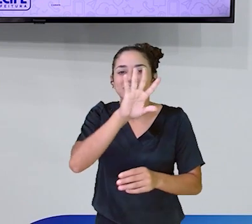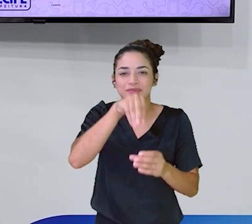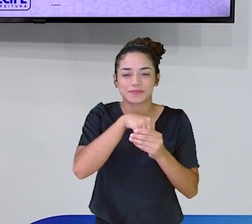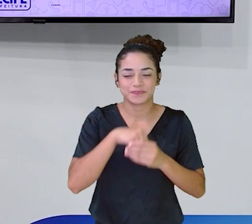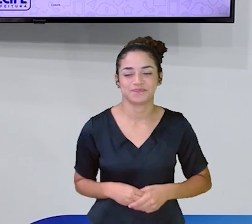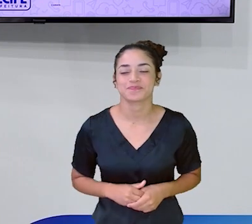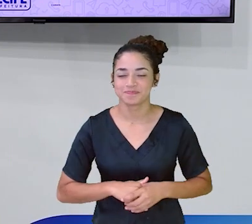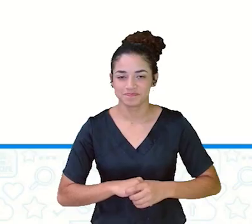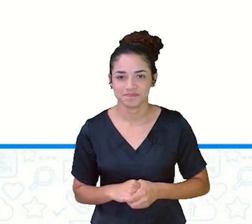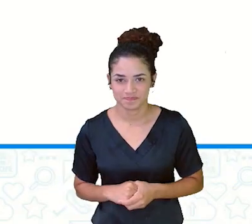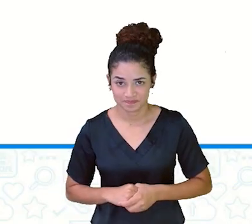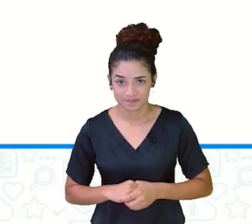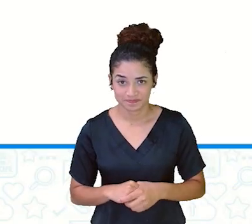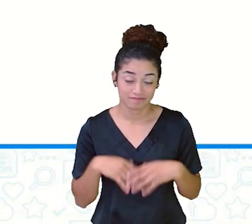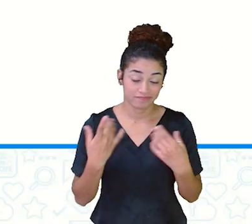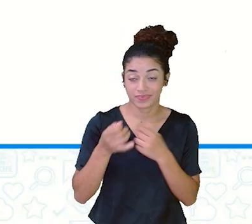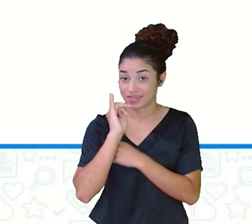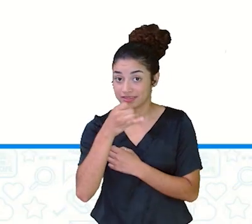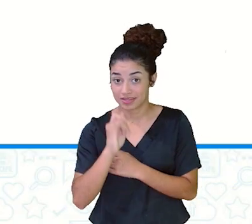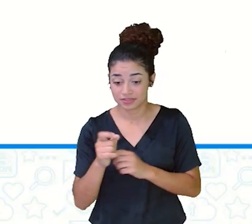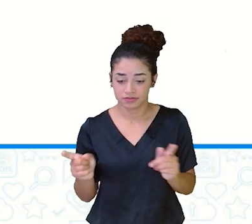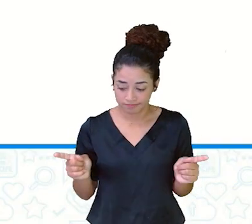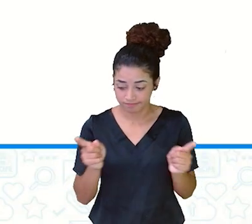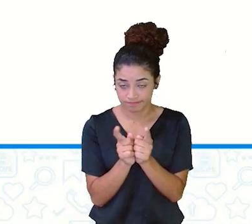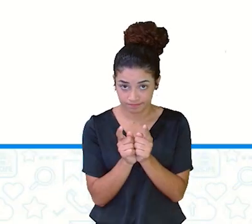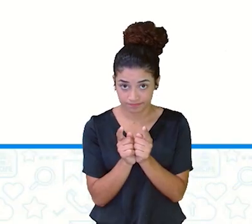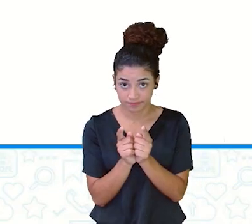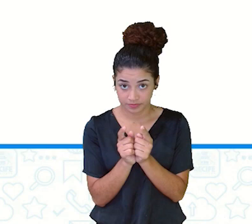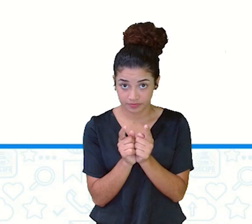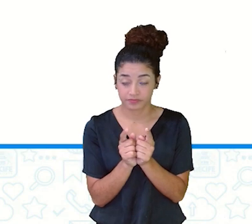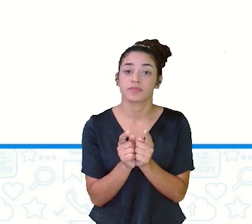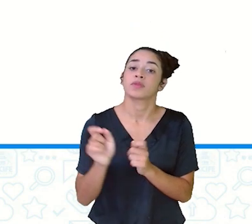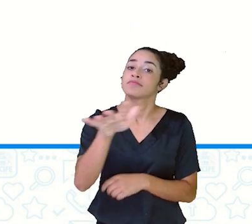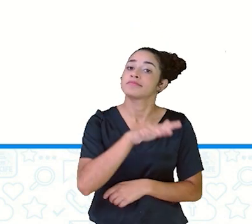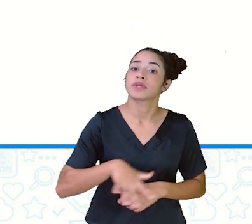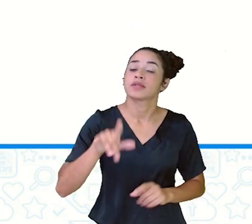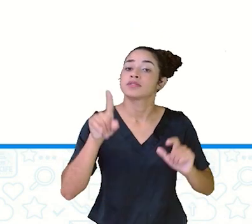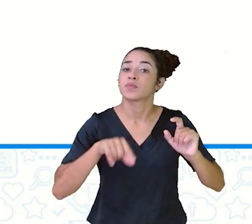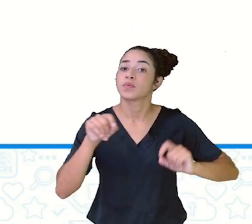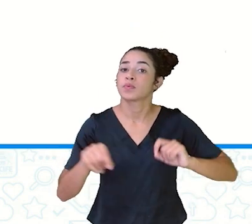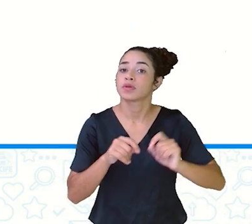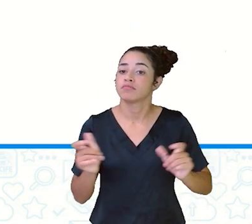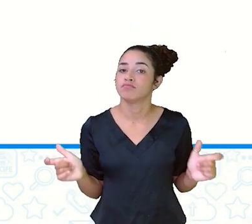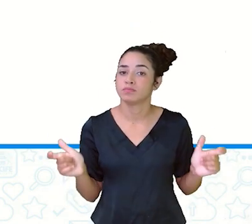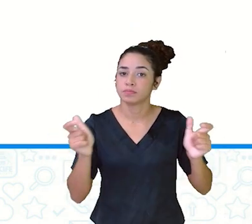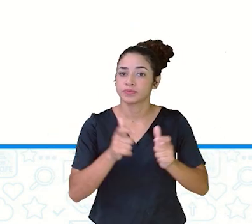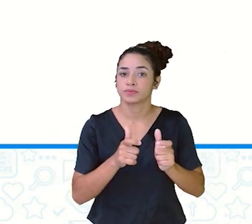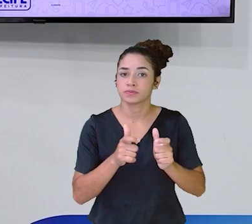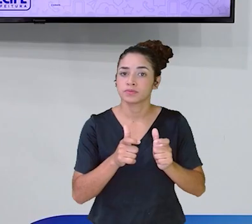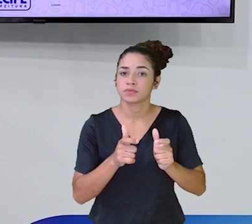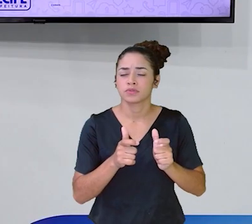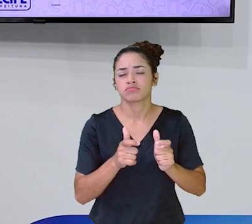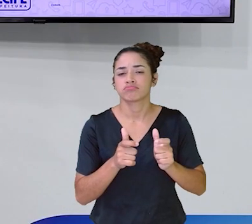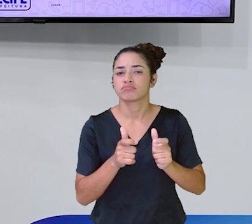trama. Por ser uma narrativa curta, o espaço costuma ser reduzido.